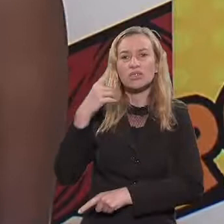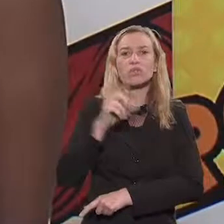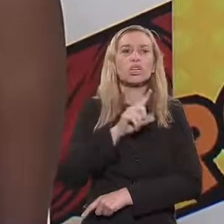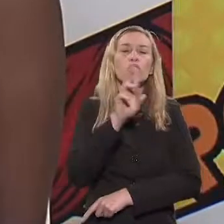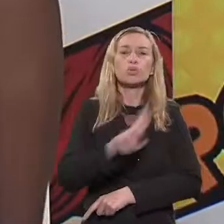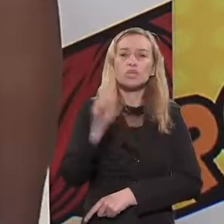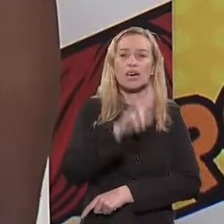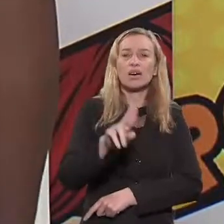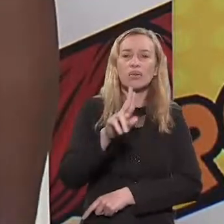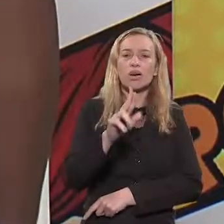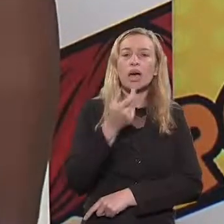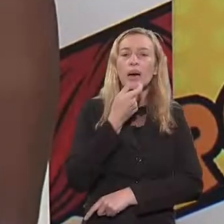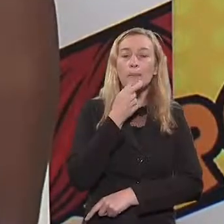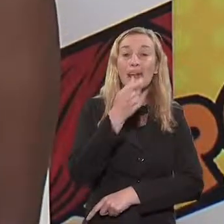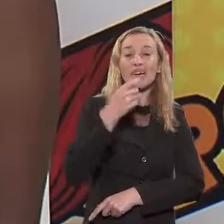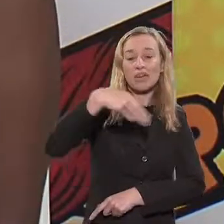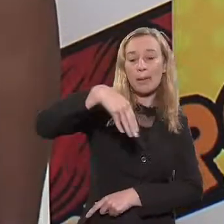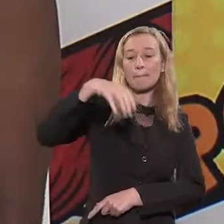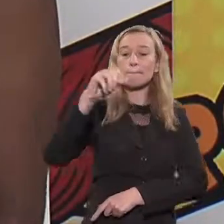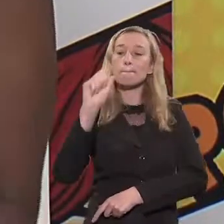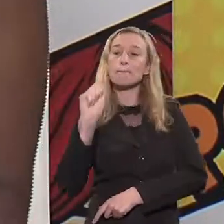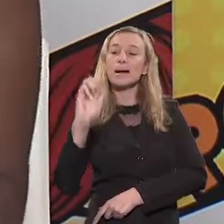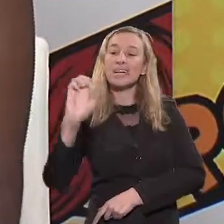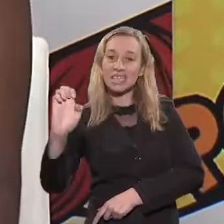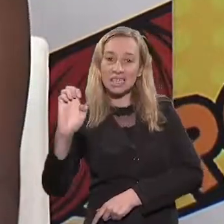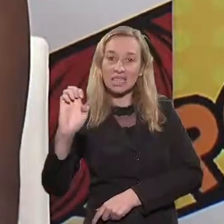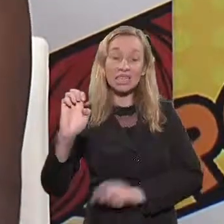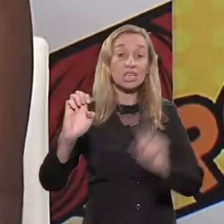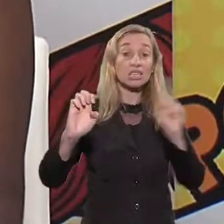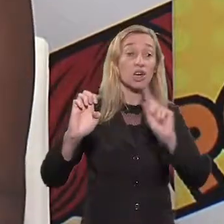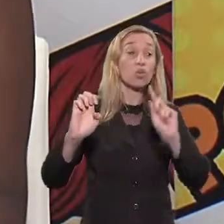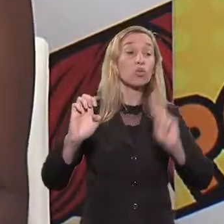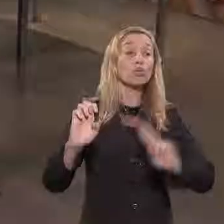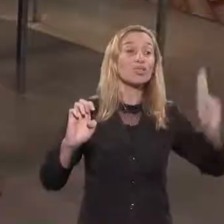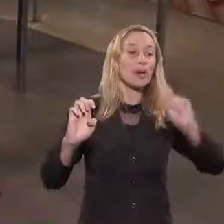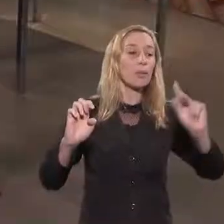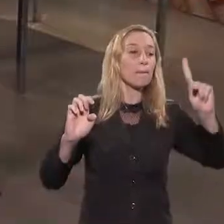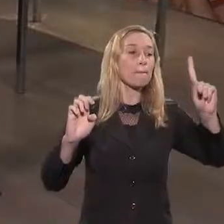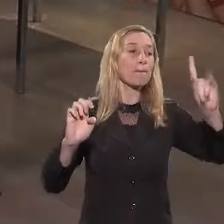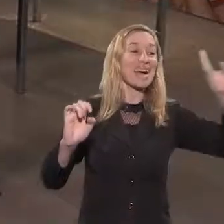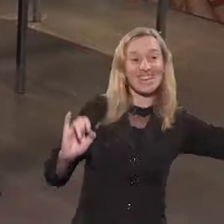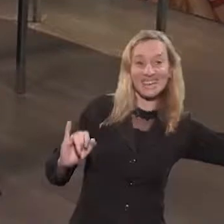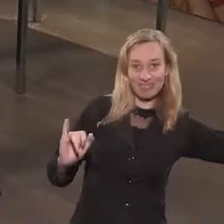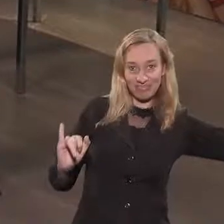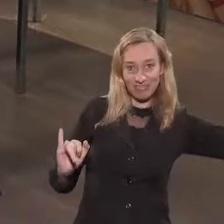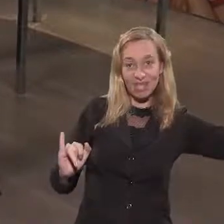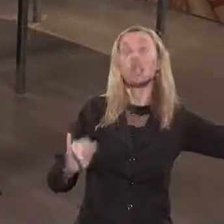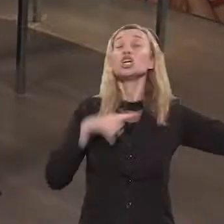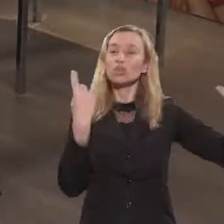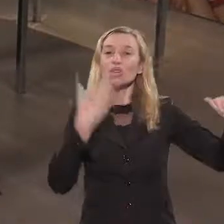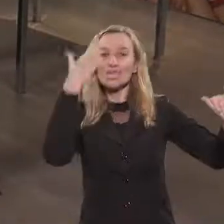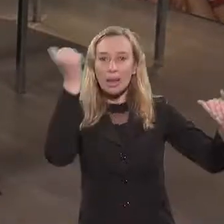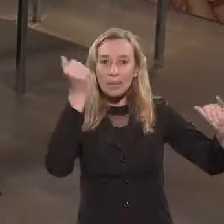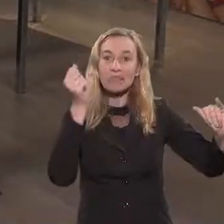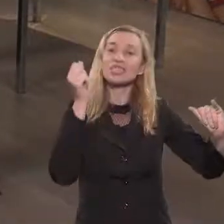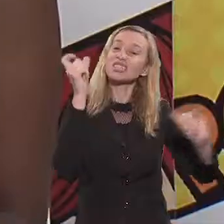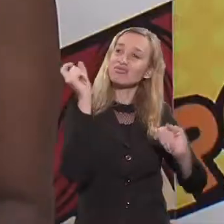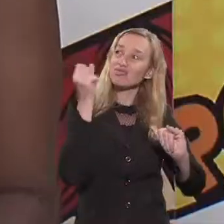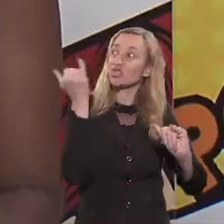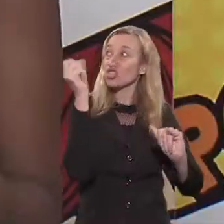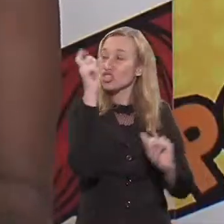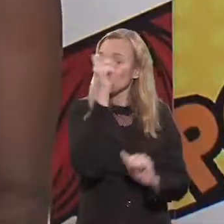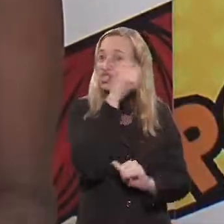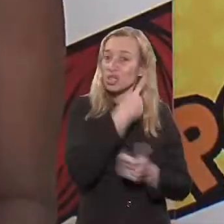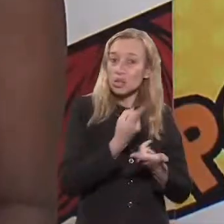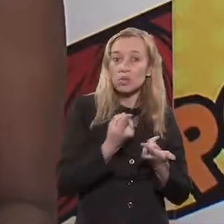vocês usaram a palavra mãe, né? Vocês não usaram pais, por exemplo, usaram bastante a palavra mãe. A gente sabe que,